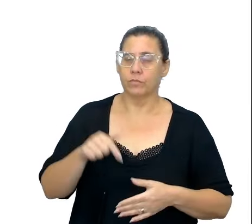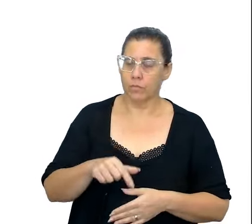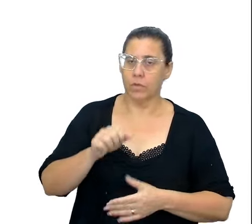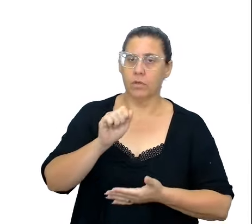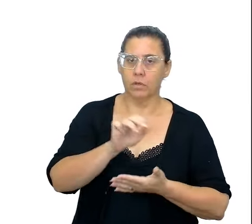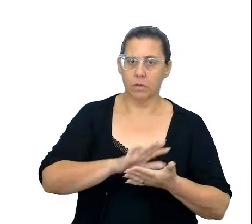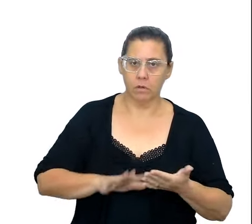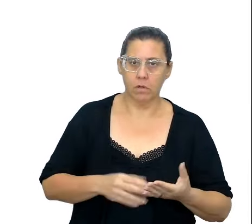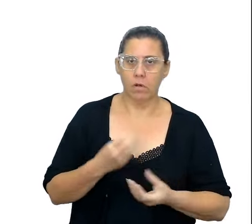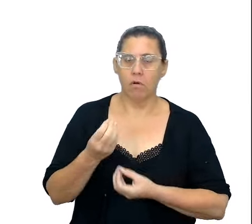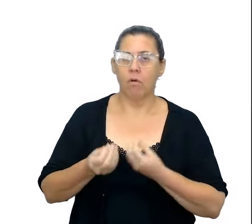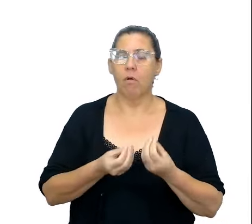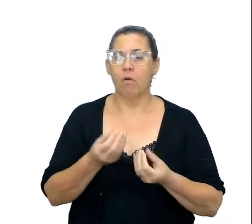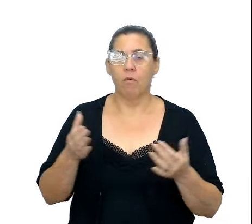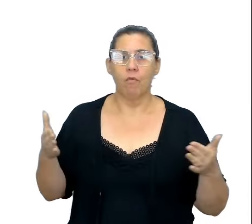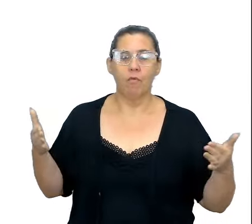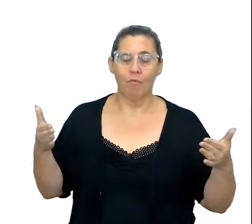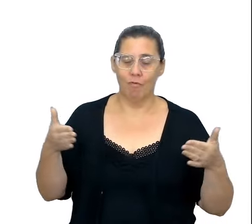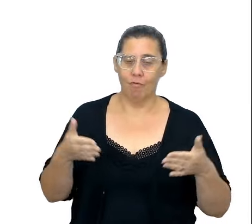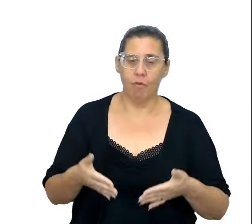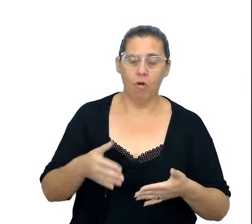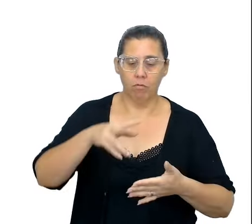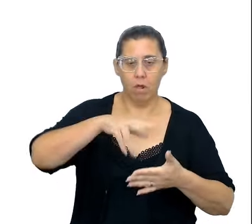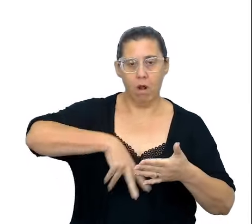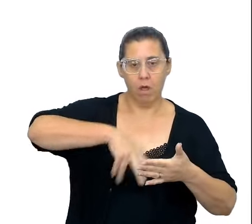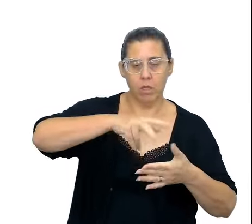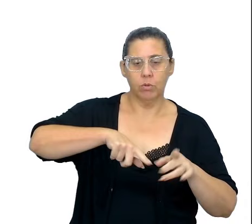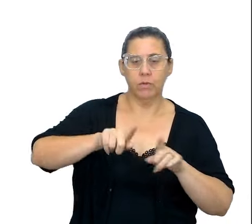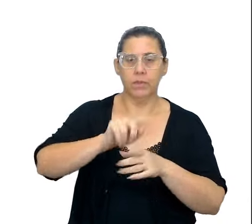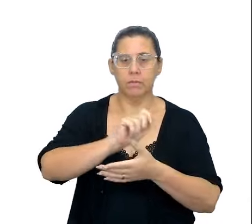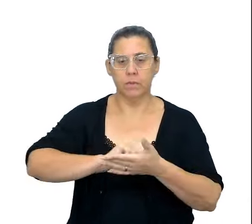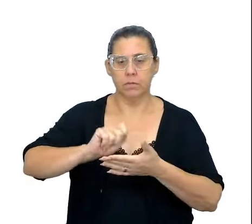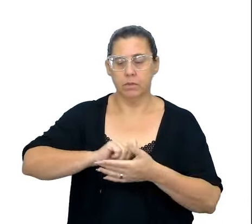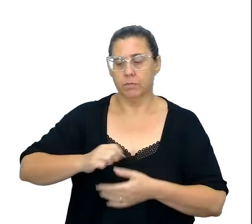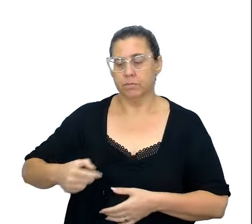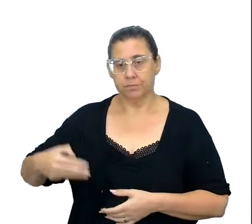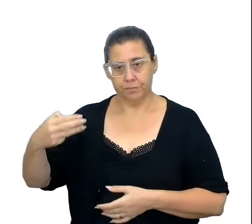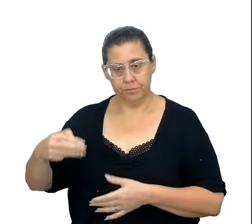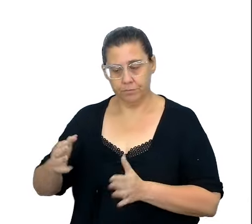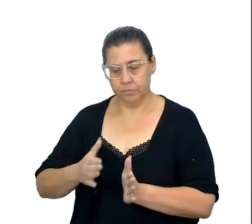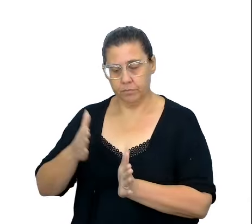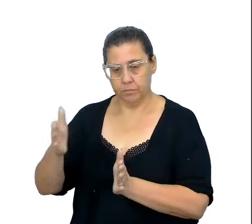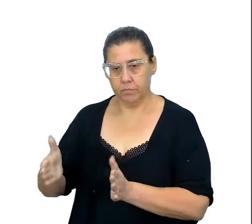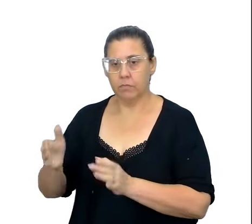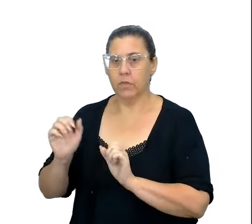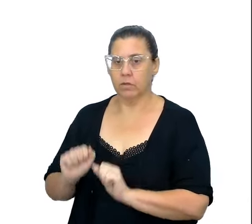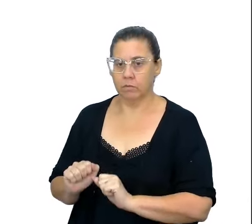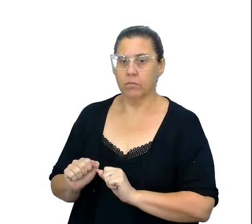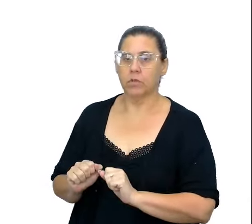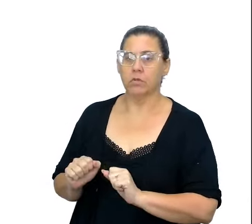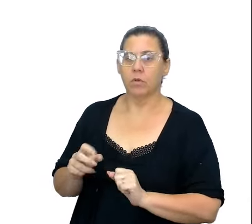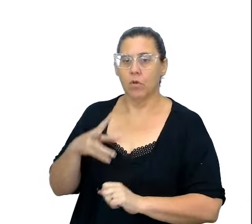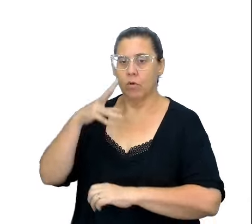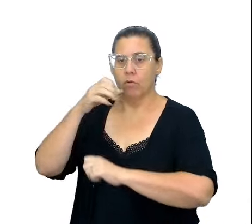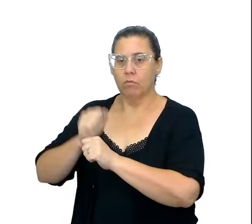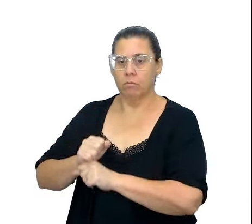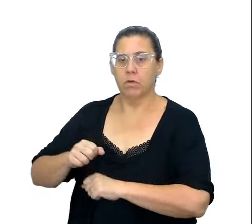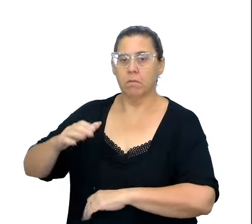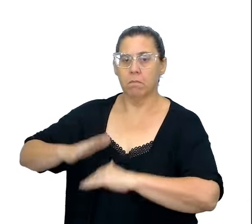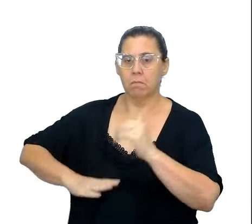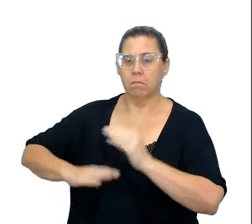atividades, né, e focar, então, nessa questão da leitura e escrita. No terceiro momento, fortalecer as ações do desdobramento